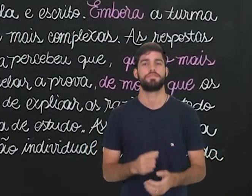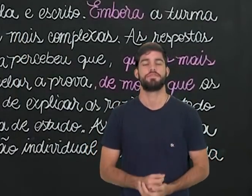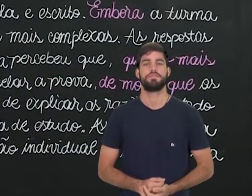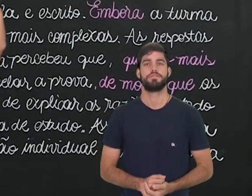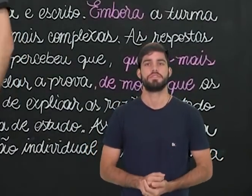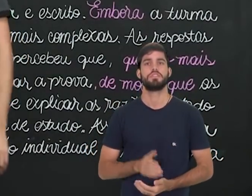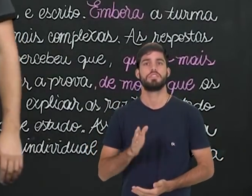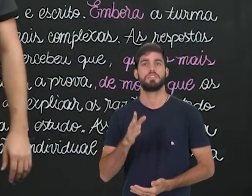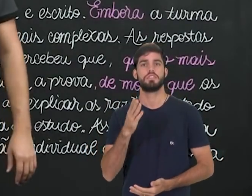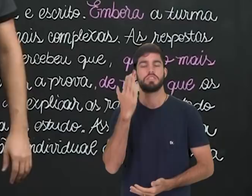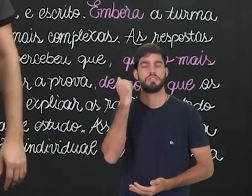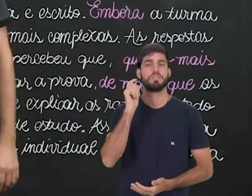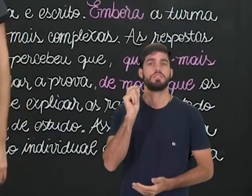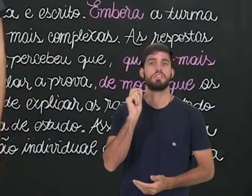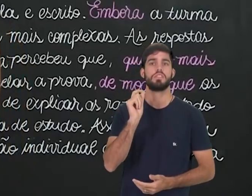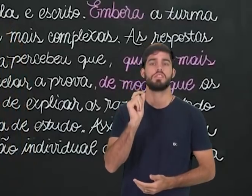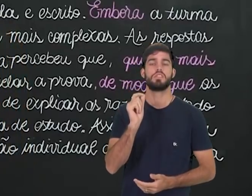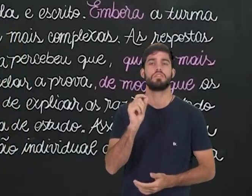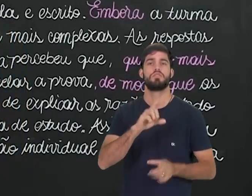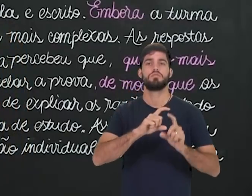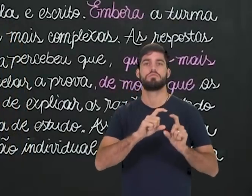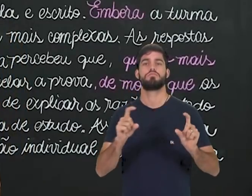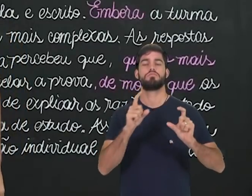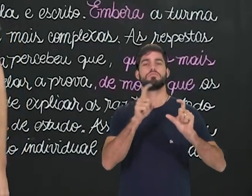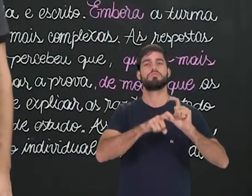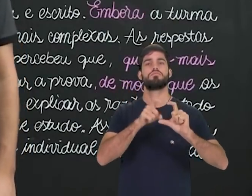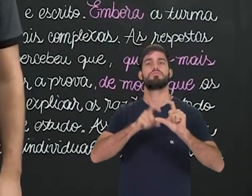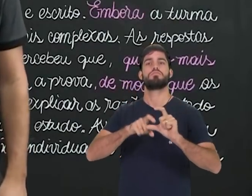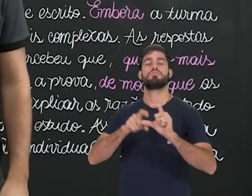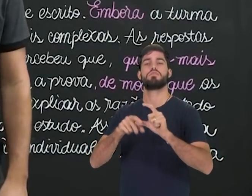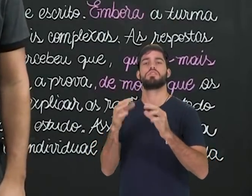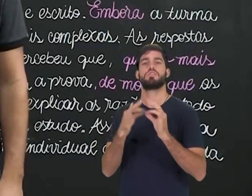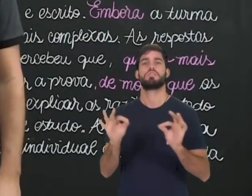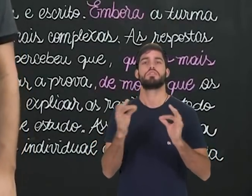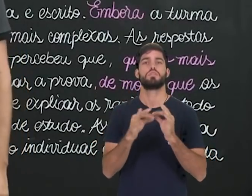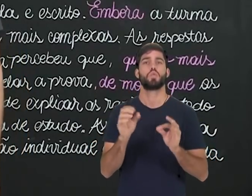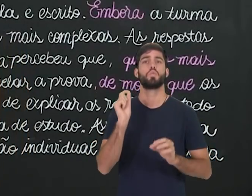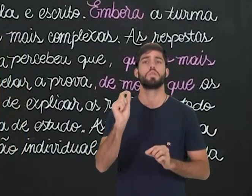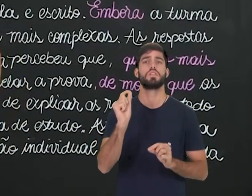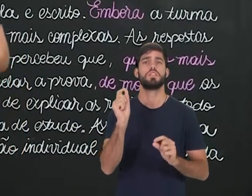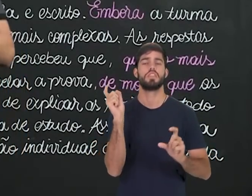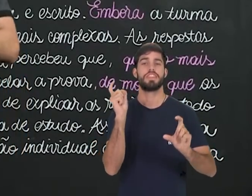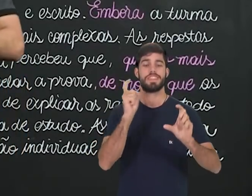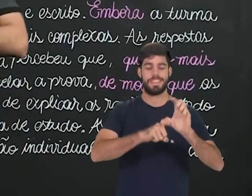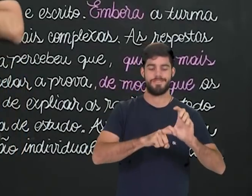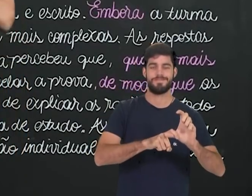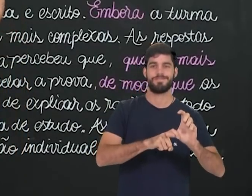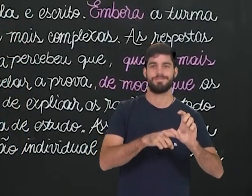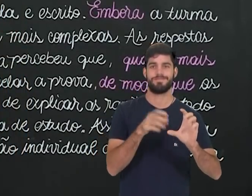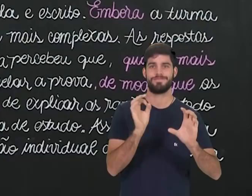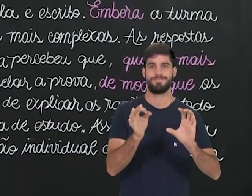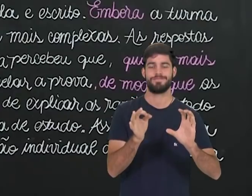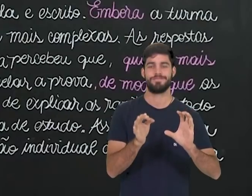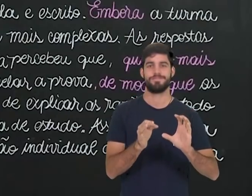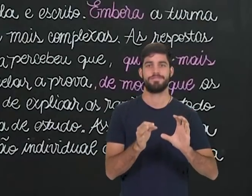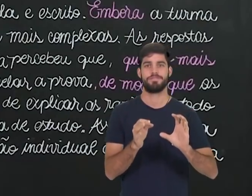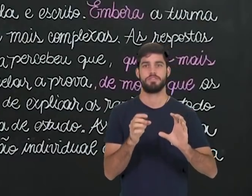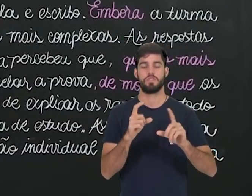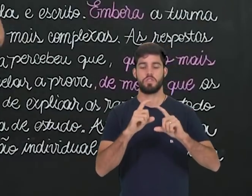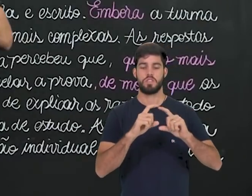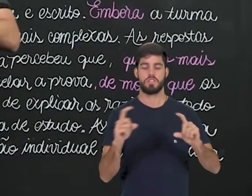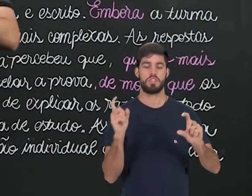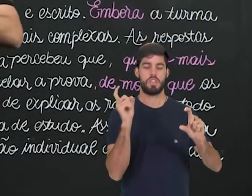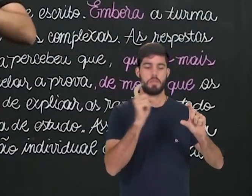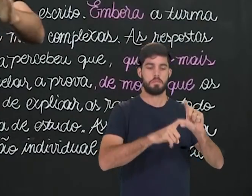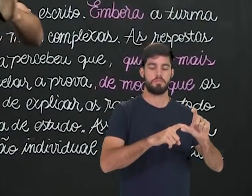orações subordinadas são orações sintaticamente dependentes, ou seja, significa que uma oração depende